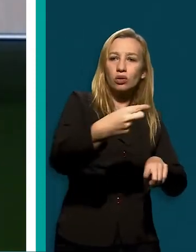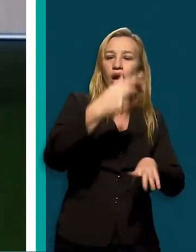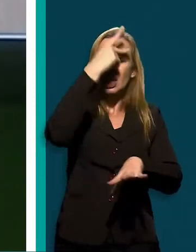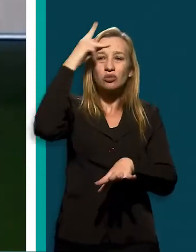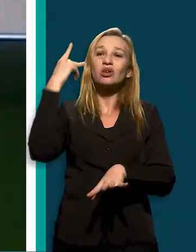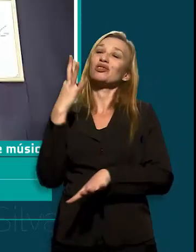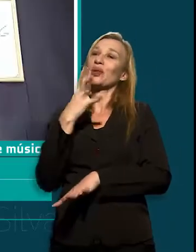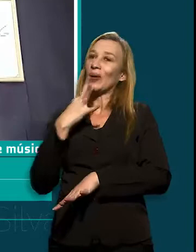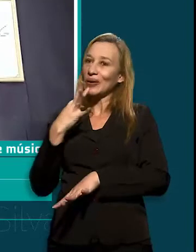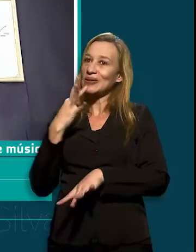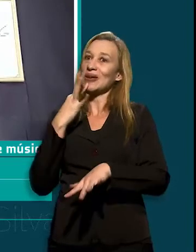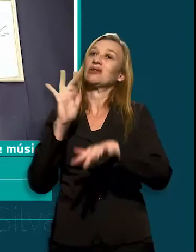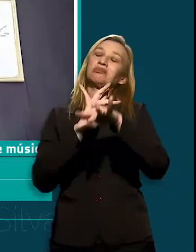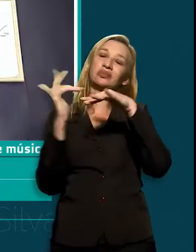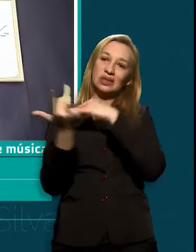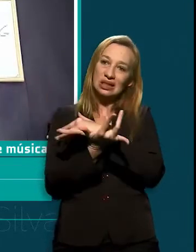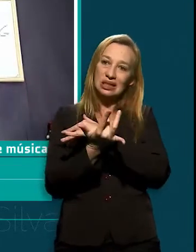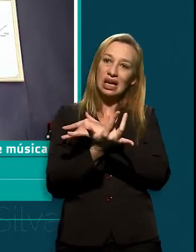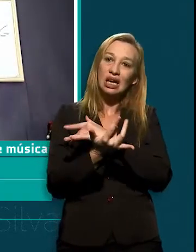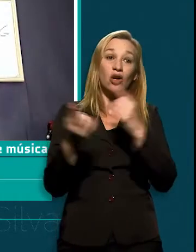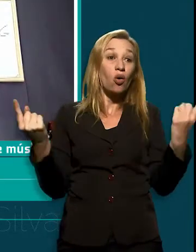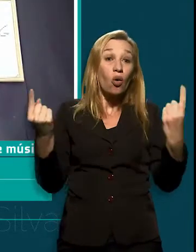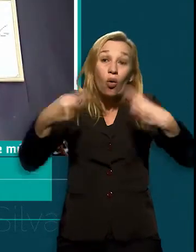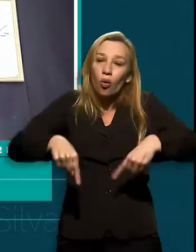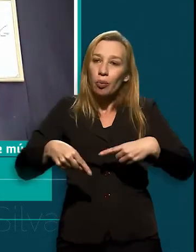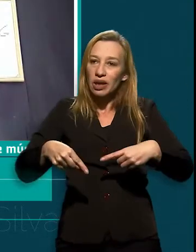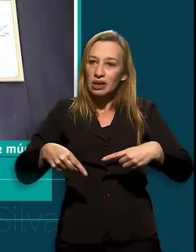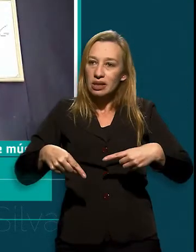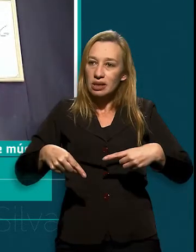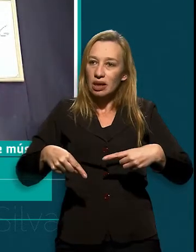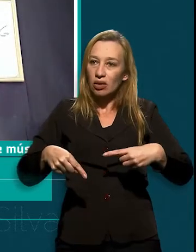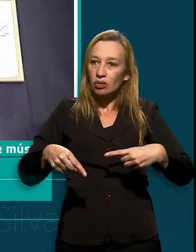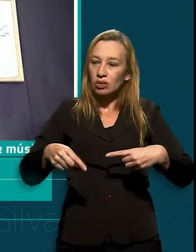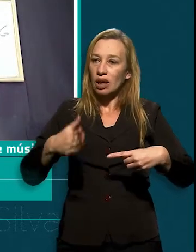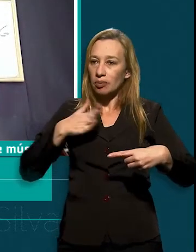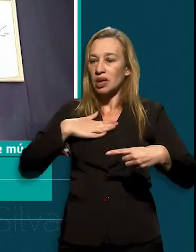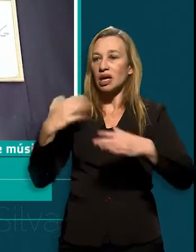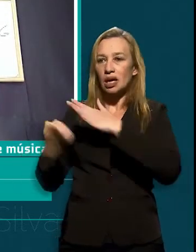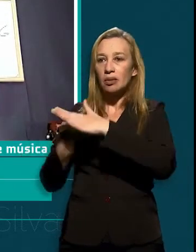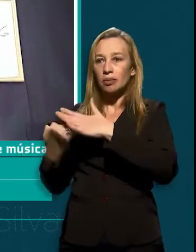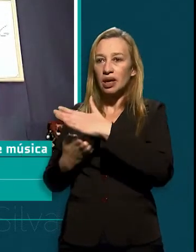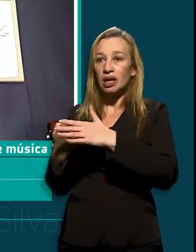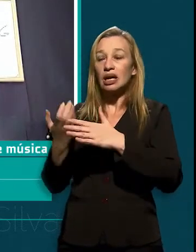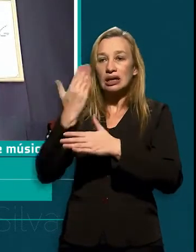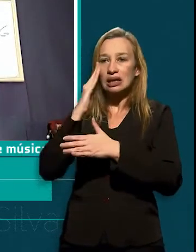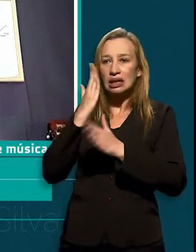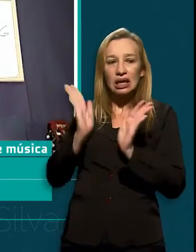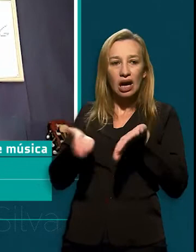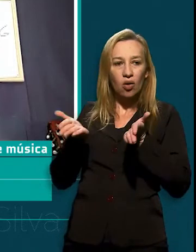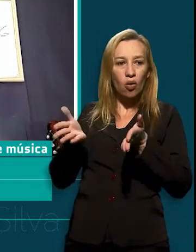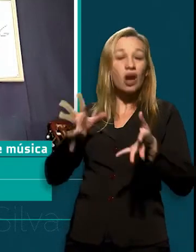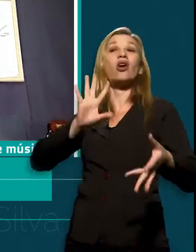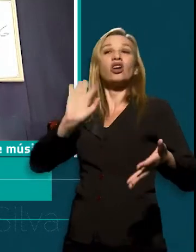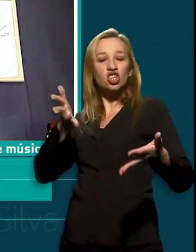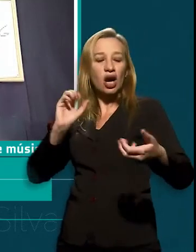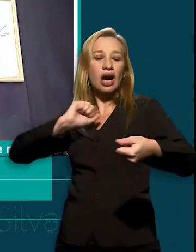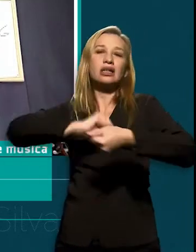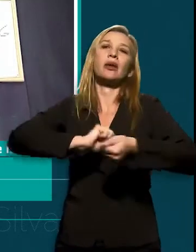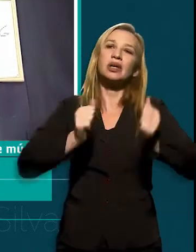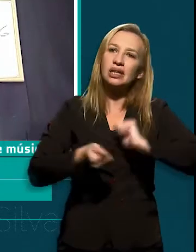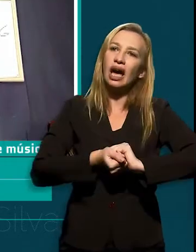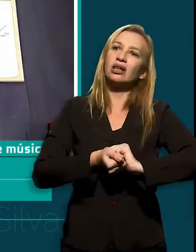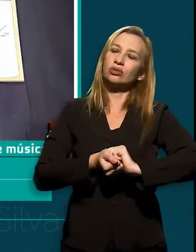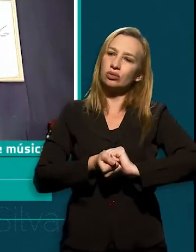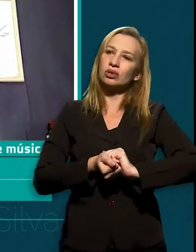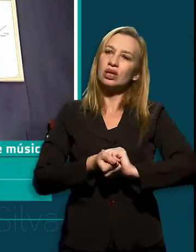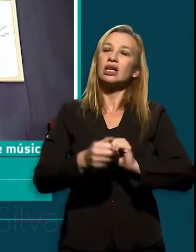pessoas conheceram as redes sociais, né? Então, concorrentes meus que não entendiam isso e perceberam a importância, agora está inserido no